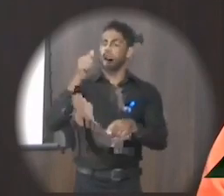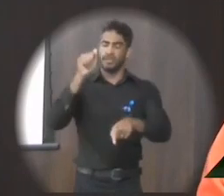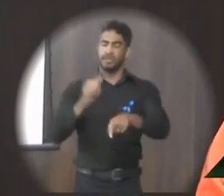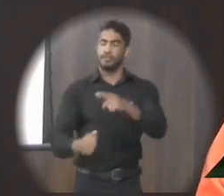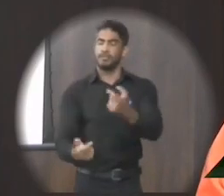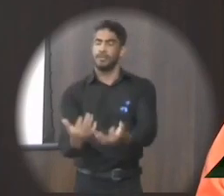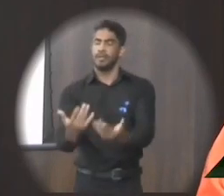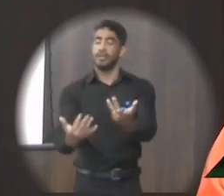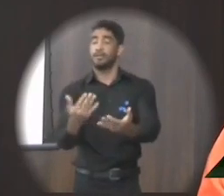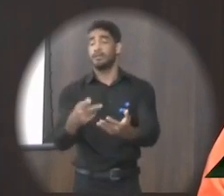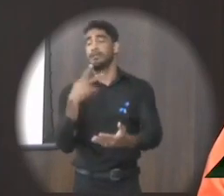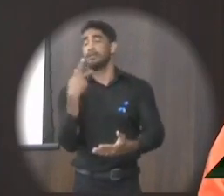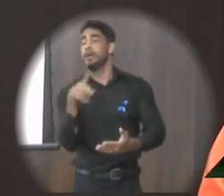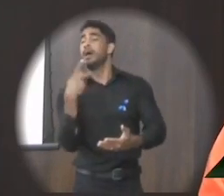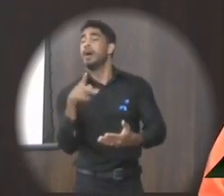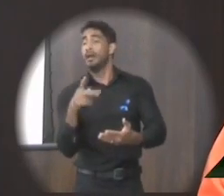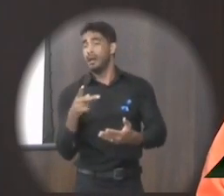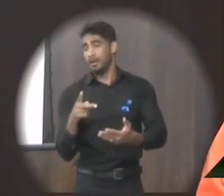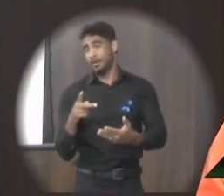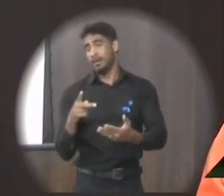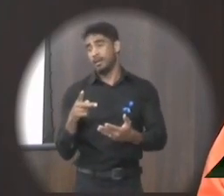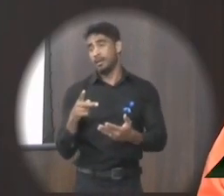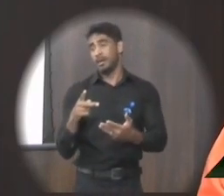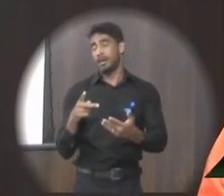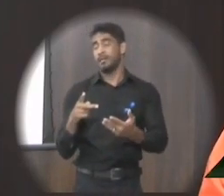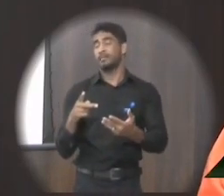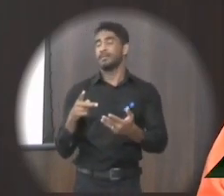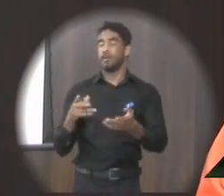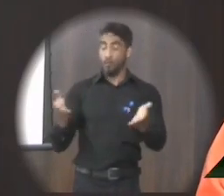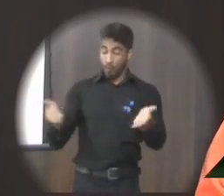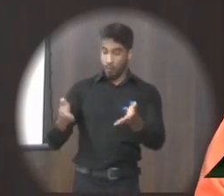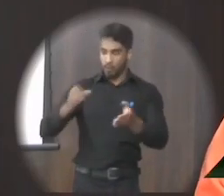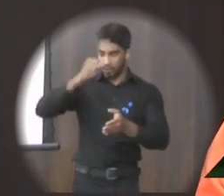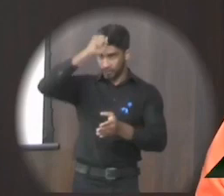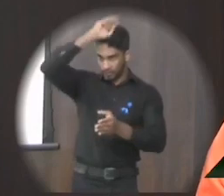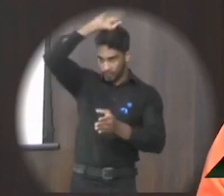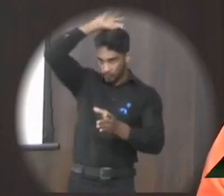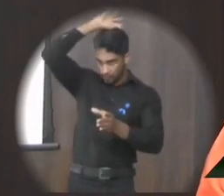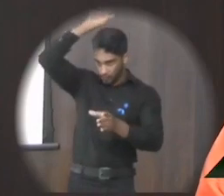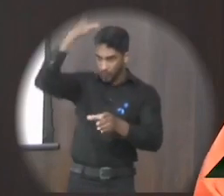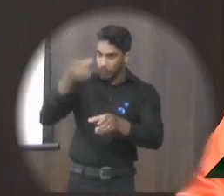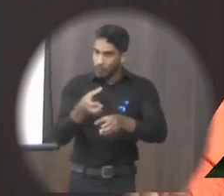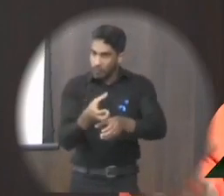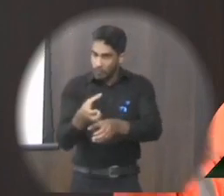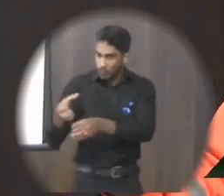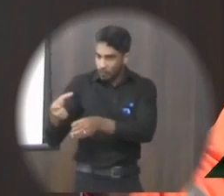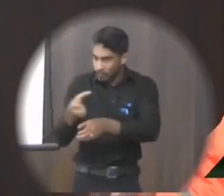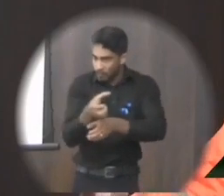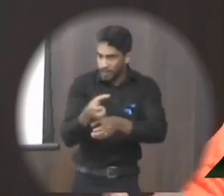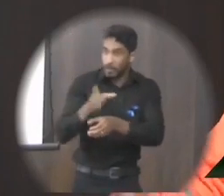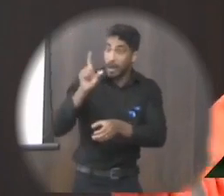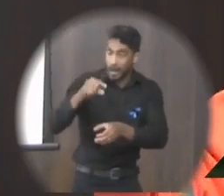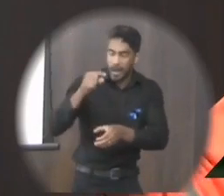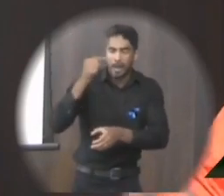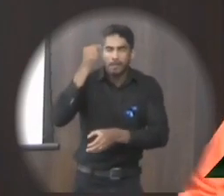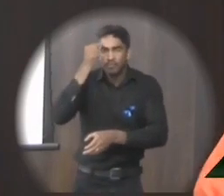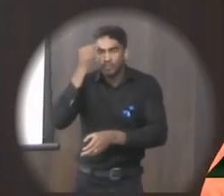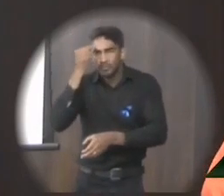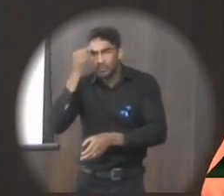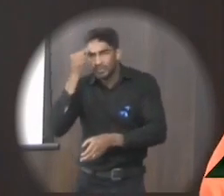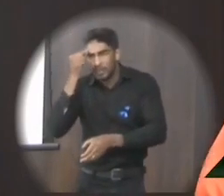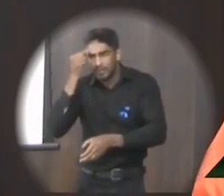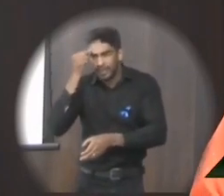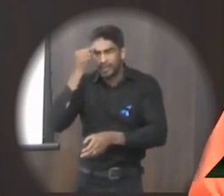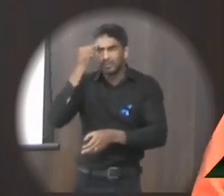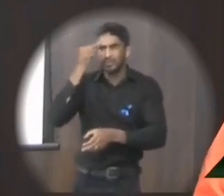acidente, contudo, ele aconteceu, e o bombeiro hoje é um dos nossos pensamentos, dos nossos